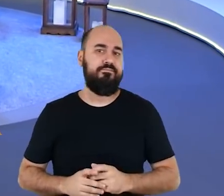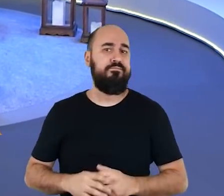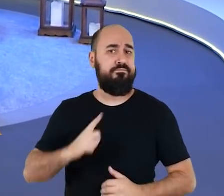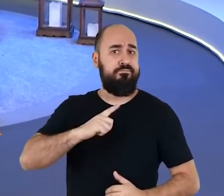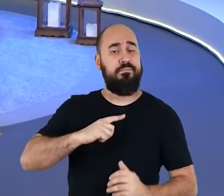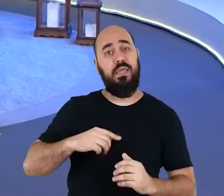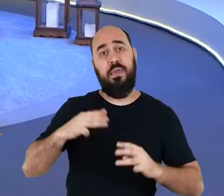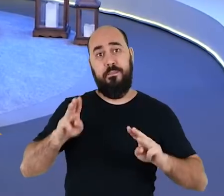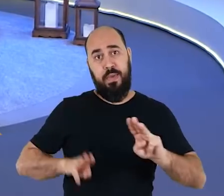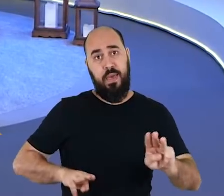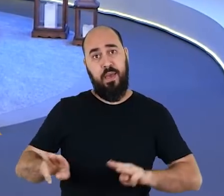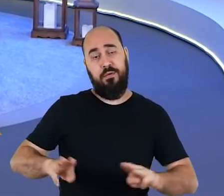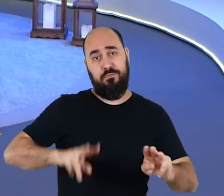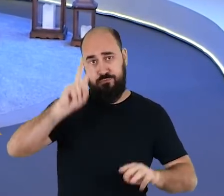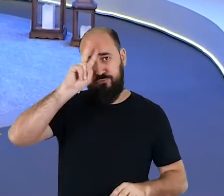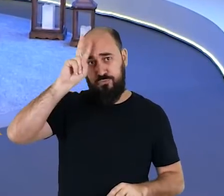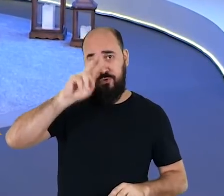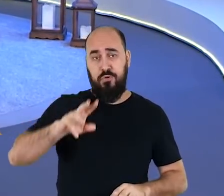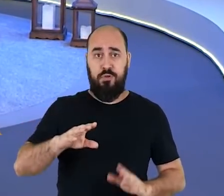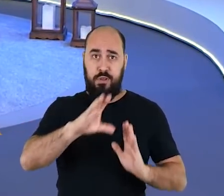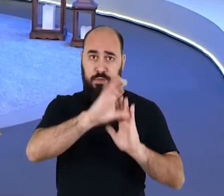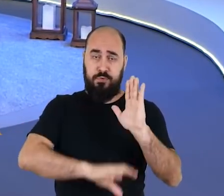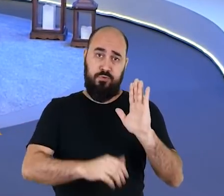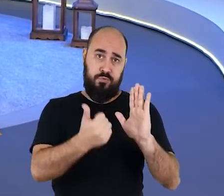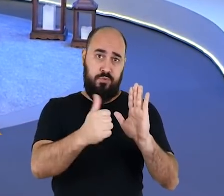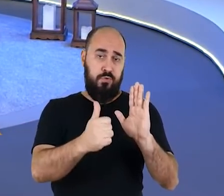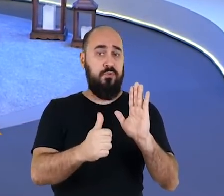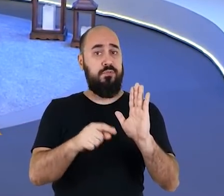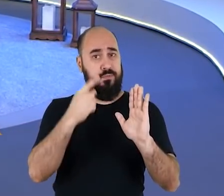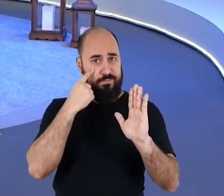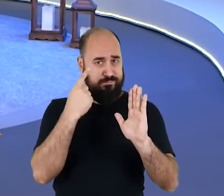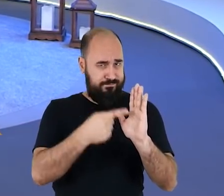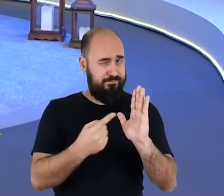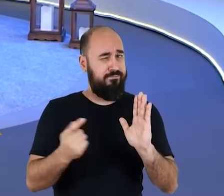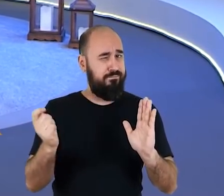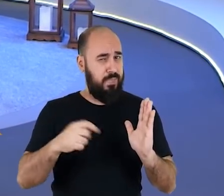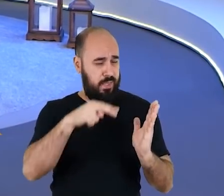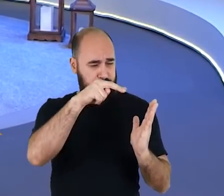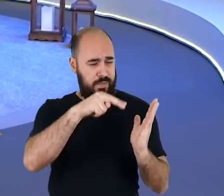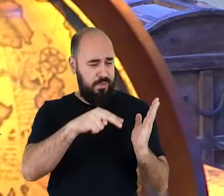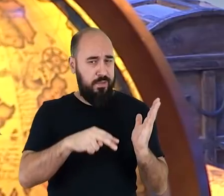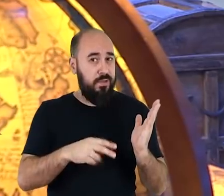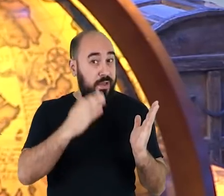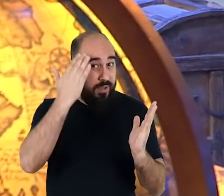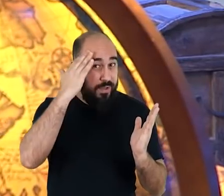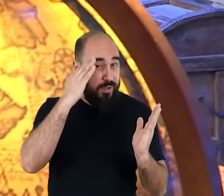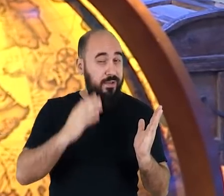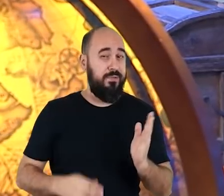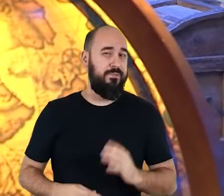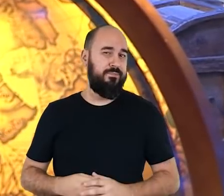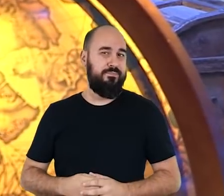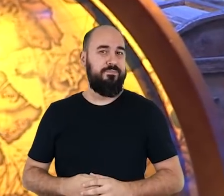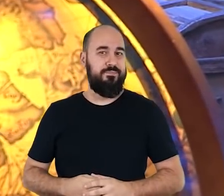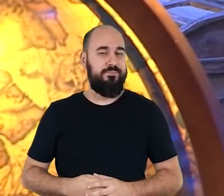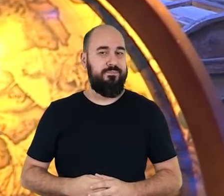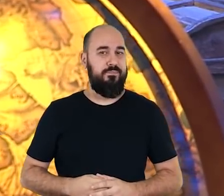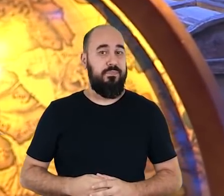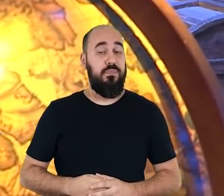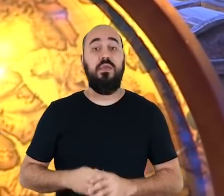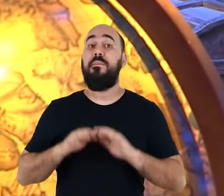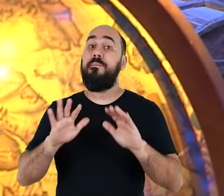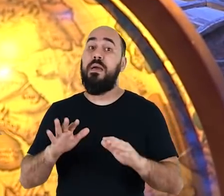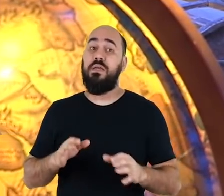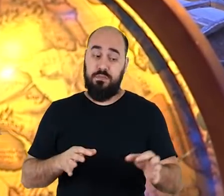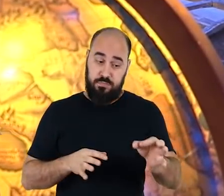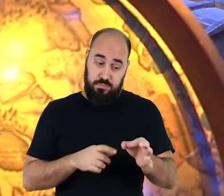11, versículos 15 em diante. Compensa você conhecer esse episódio. Mas a história do shekel de